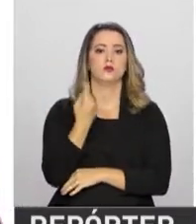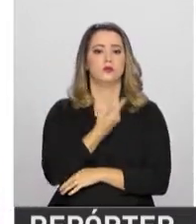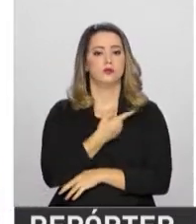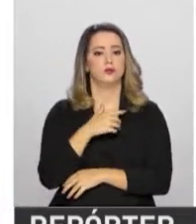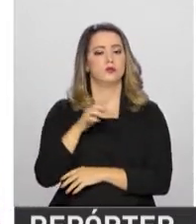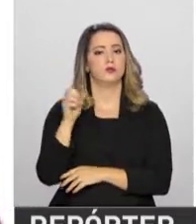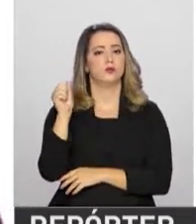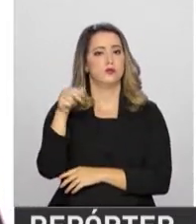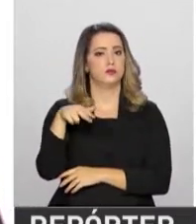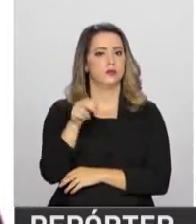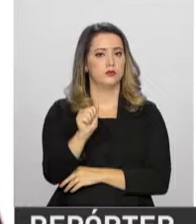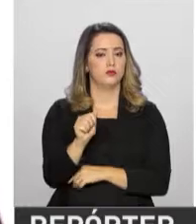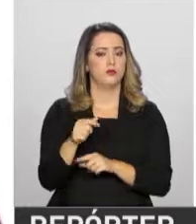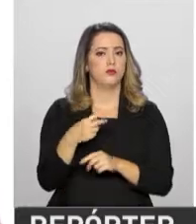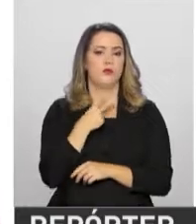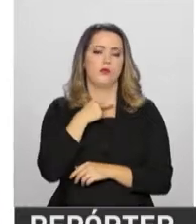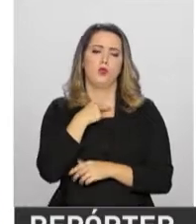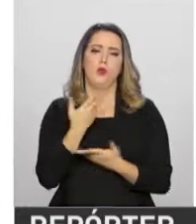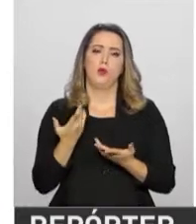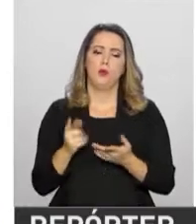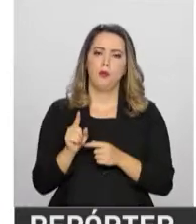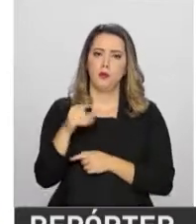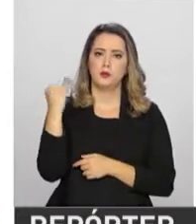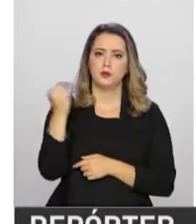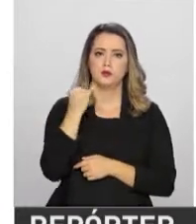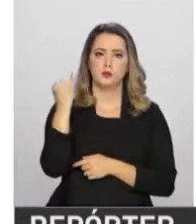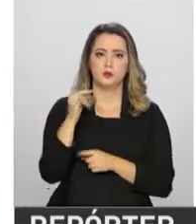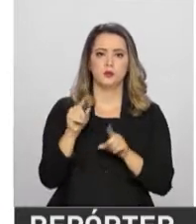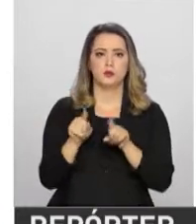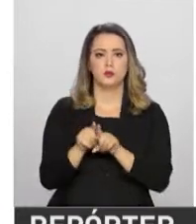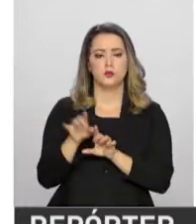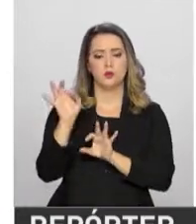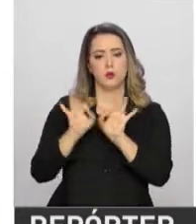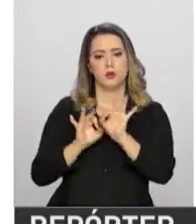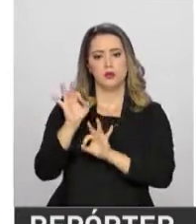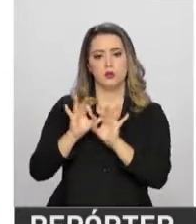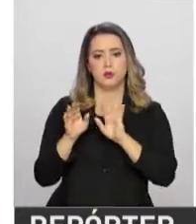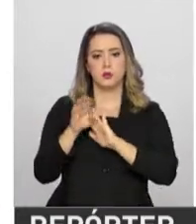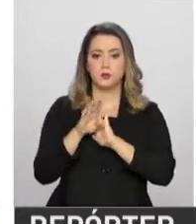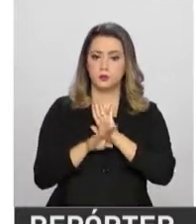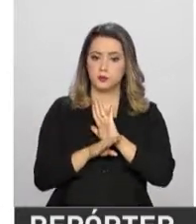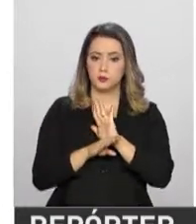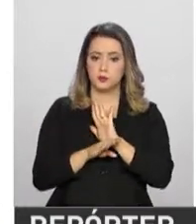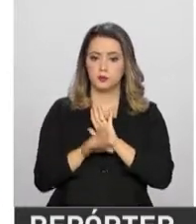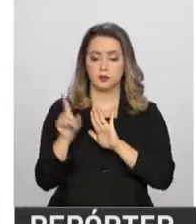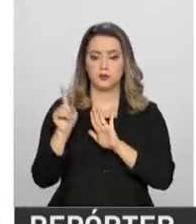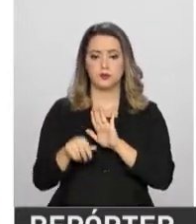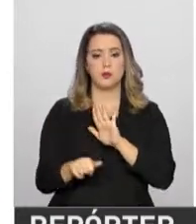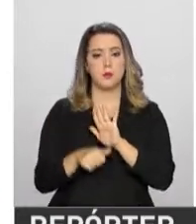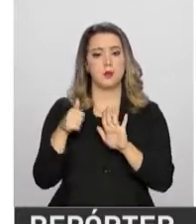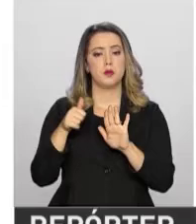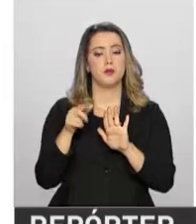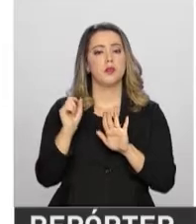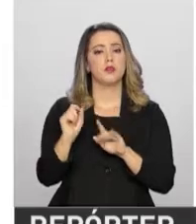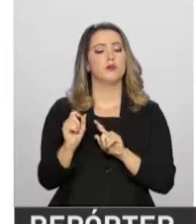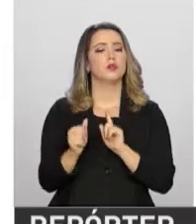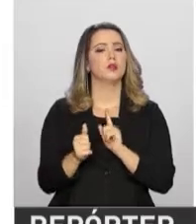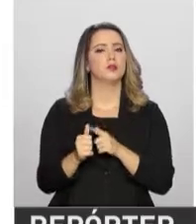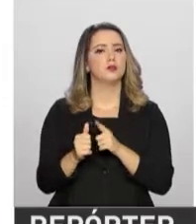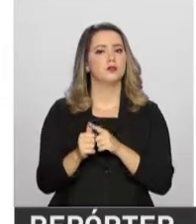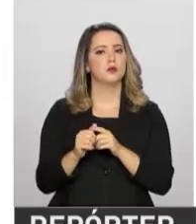agosto mas não podemos deixar essa premissa na elaboração do projeto então a primeira coisa foi a